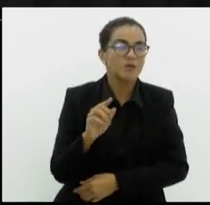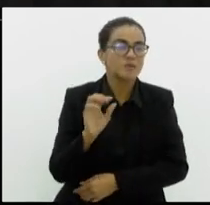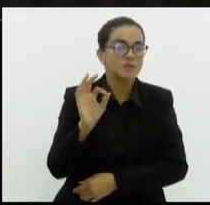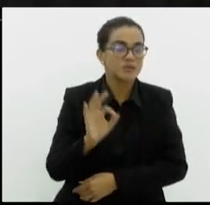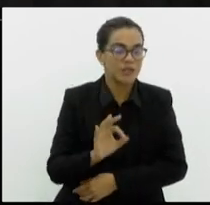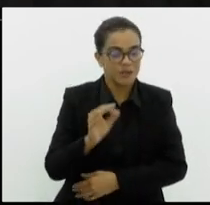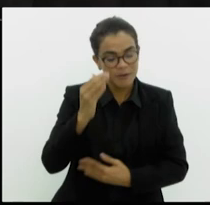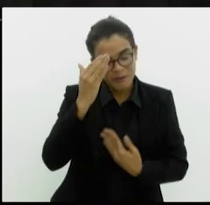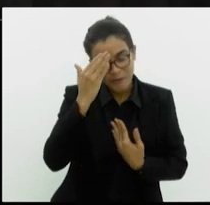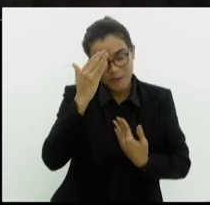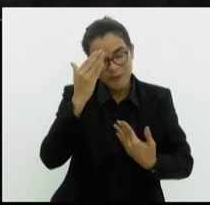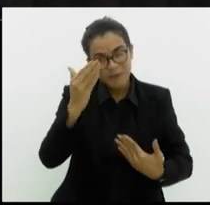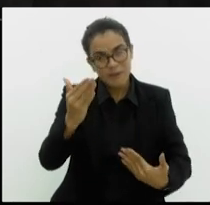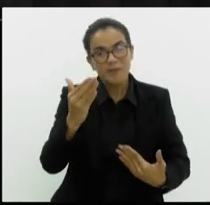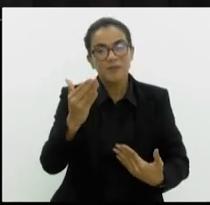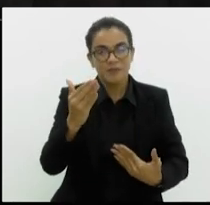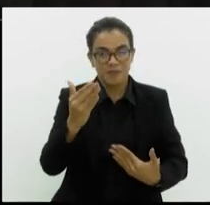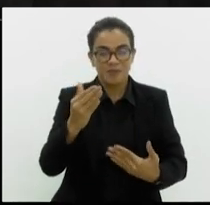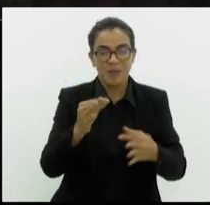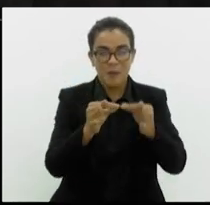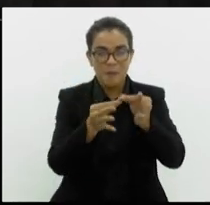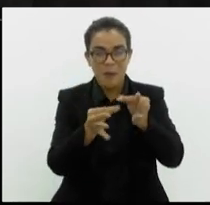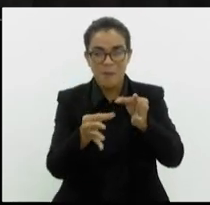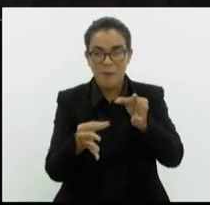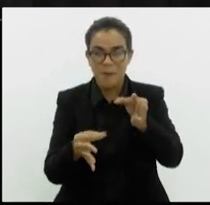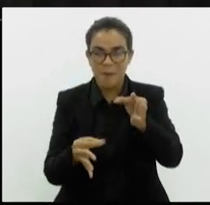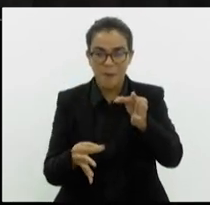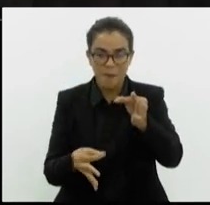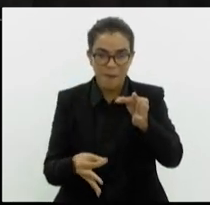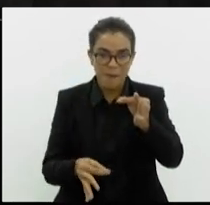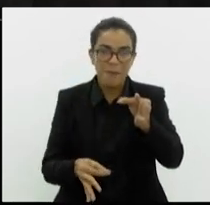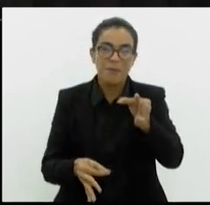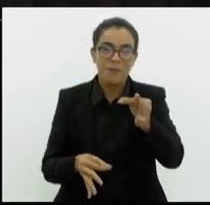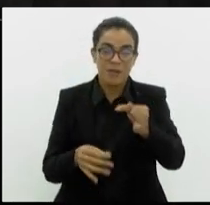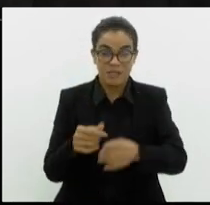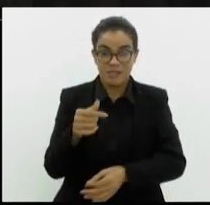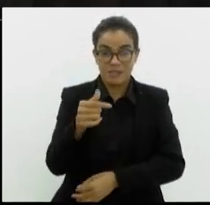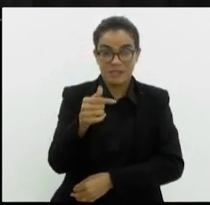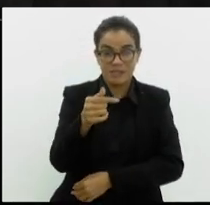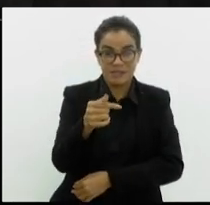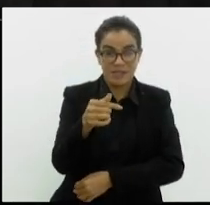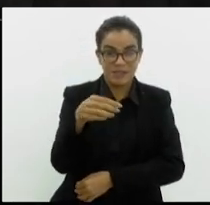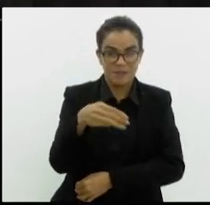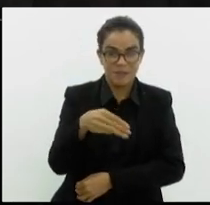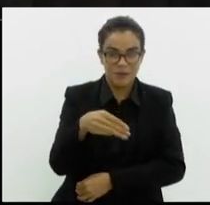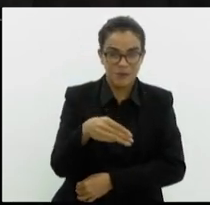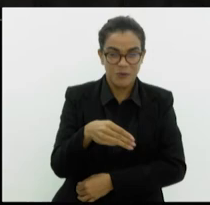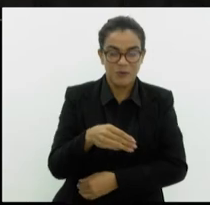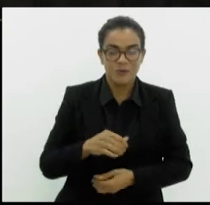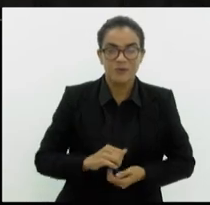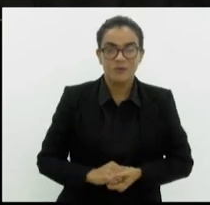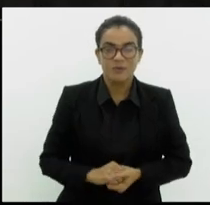Muito obrigado pela extensão de 7 minutos que o senhor me deu.